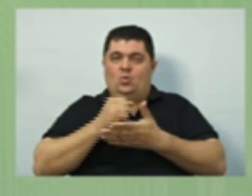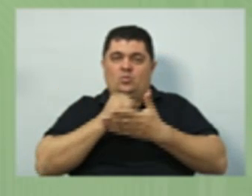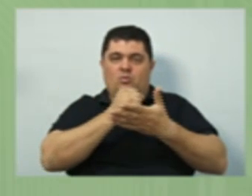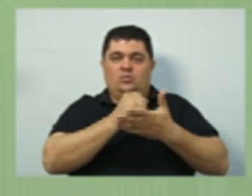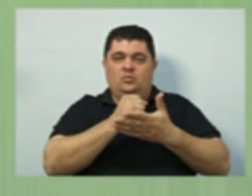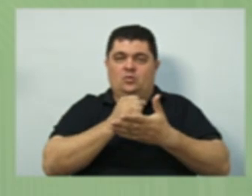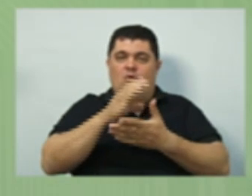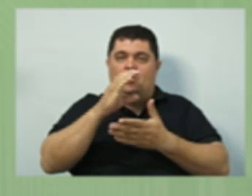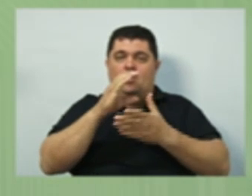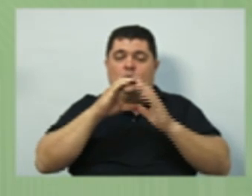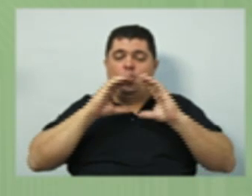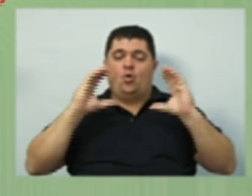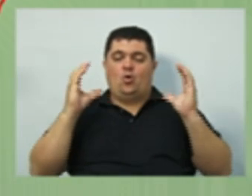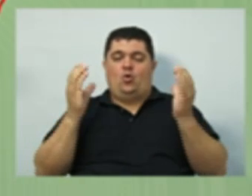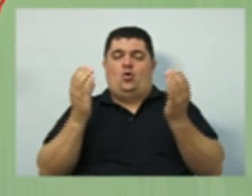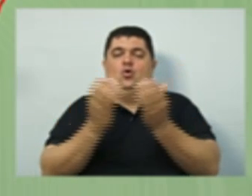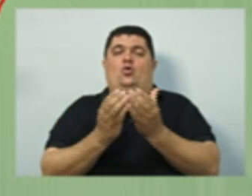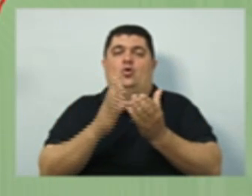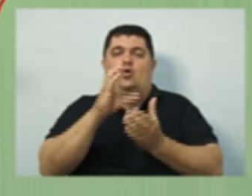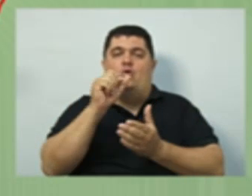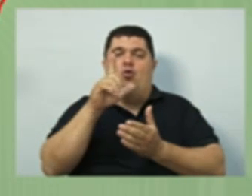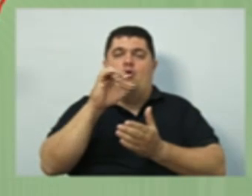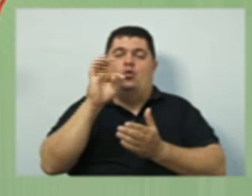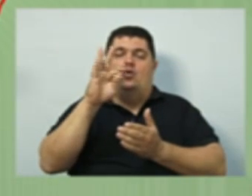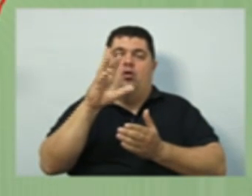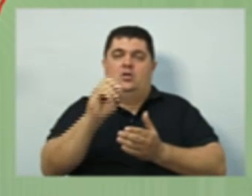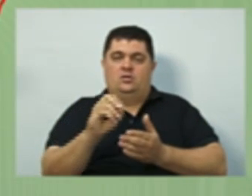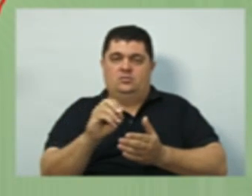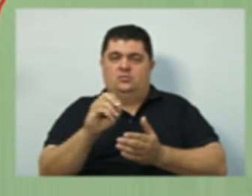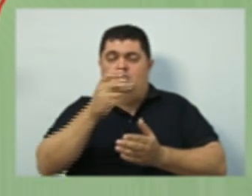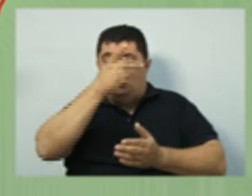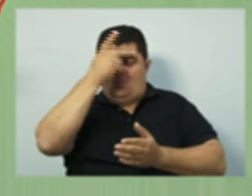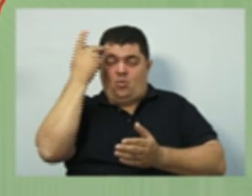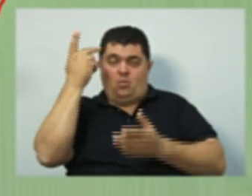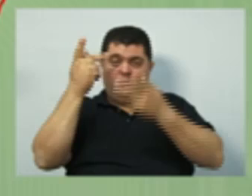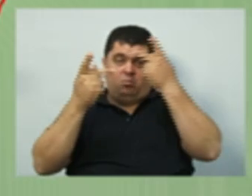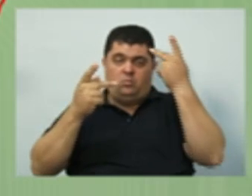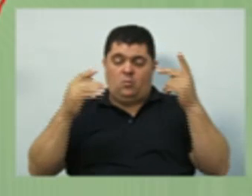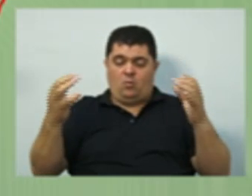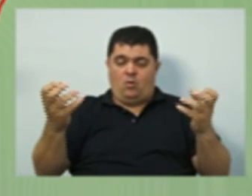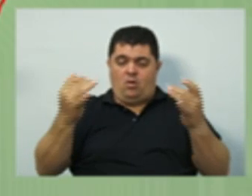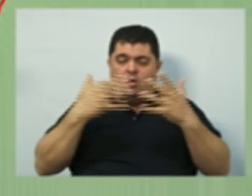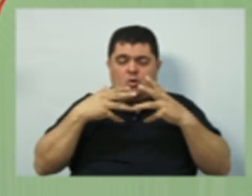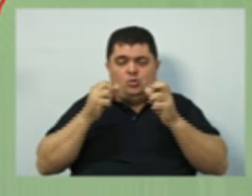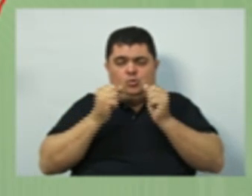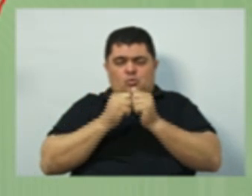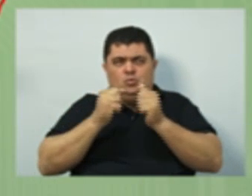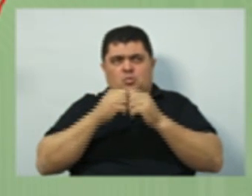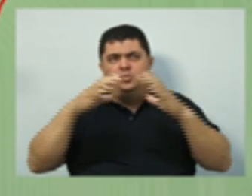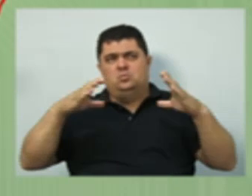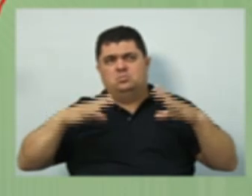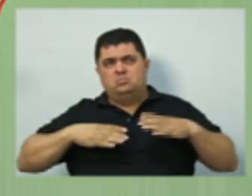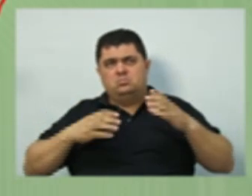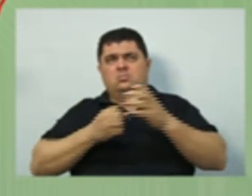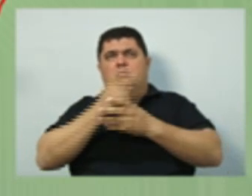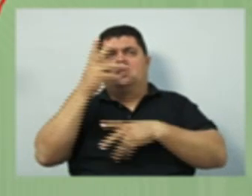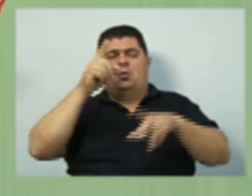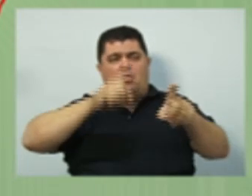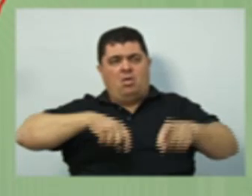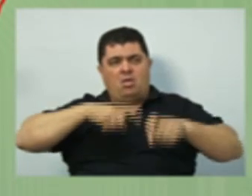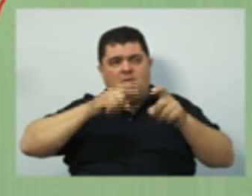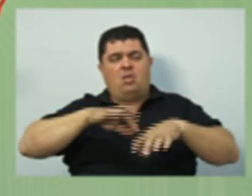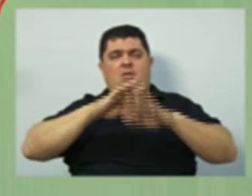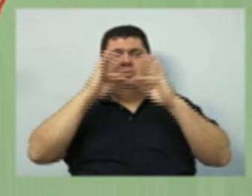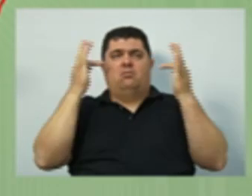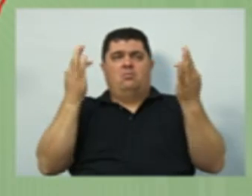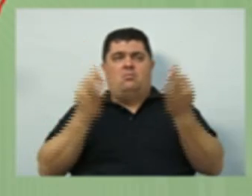o coletivo. Com os outros criamos o mundo, criamos a cidade, criamos a roça, criamos a